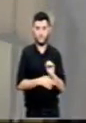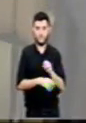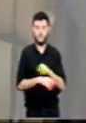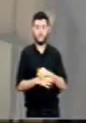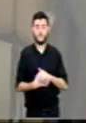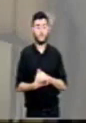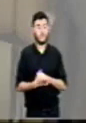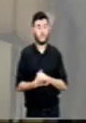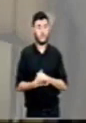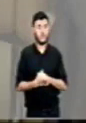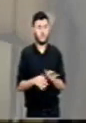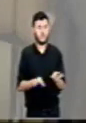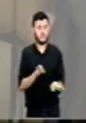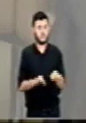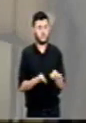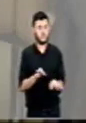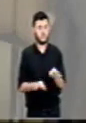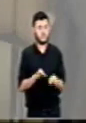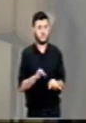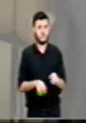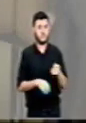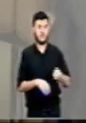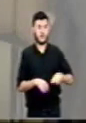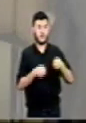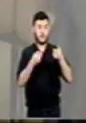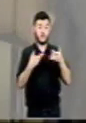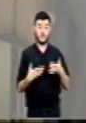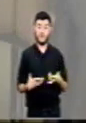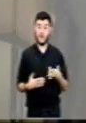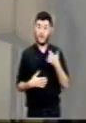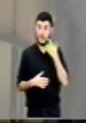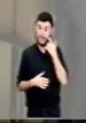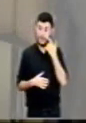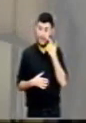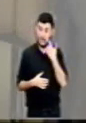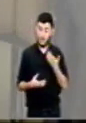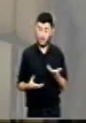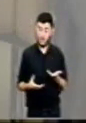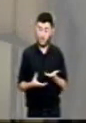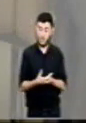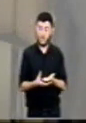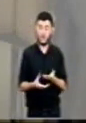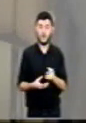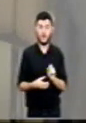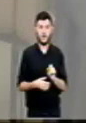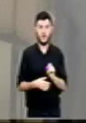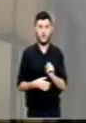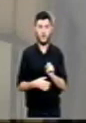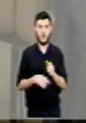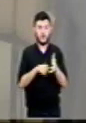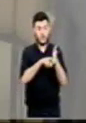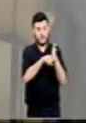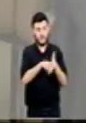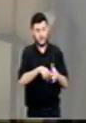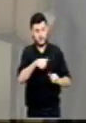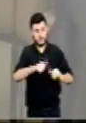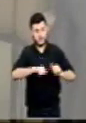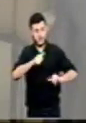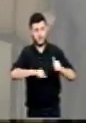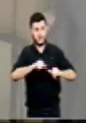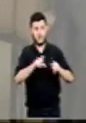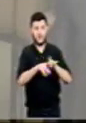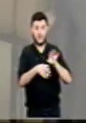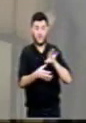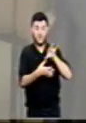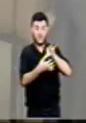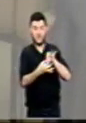ele fala o seguinte: o inquérito a que está vinculado esta cautelar tem nítida conexão com os crimes investigados e que